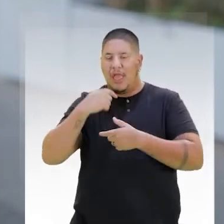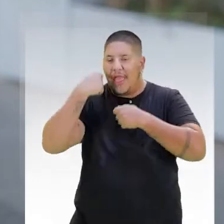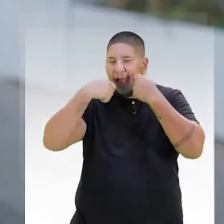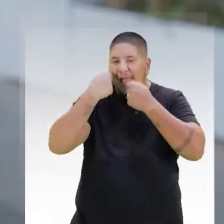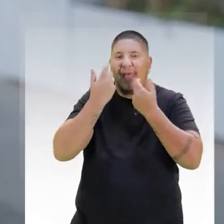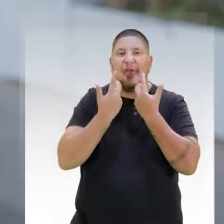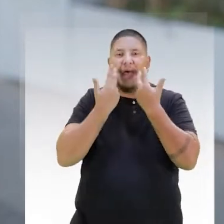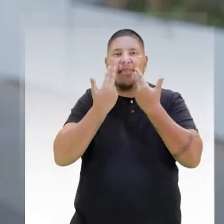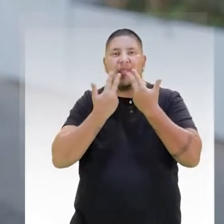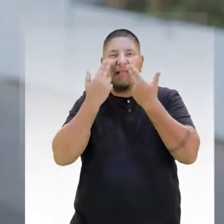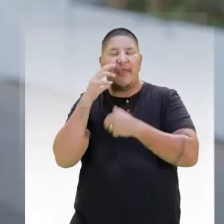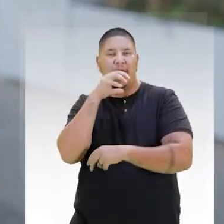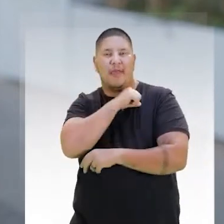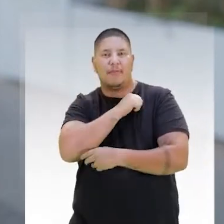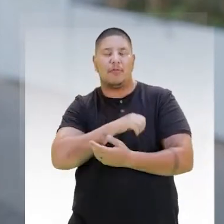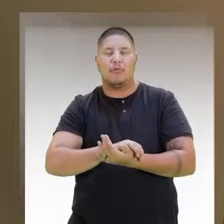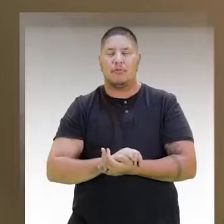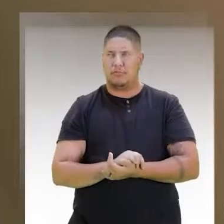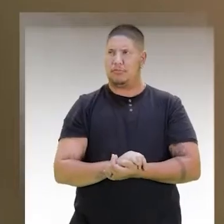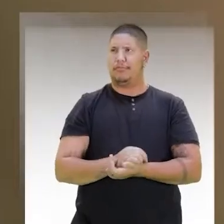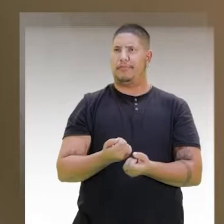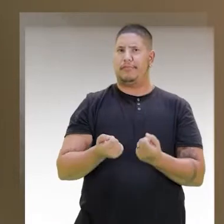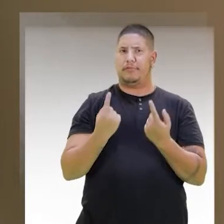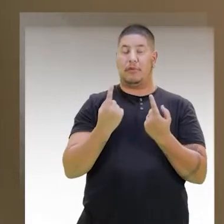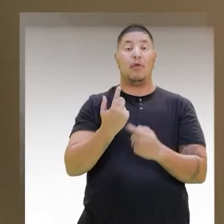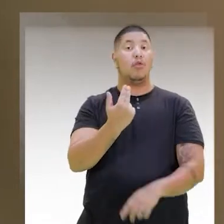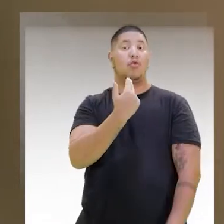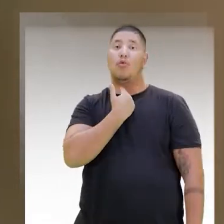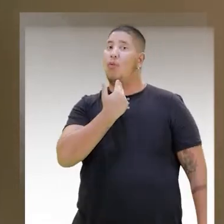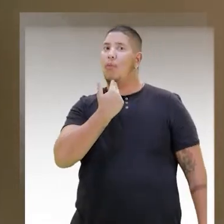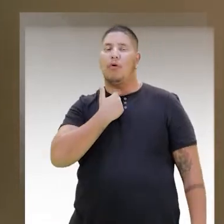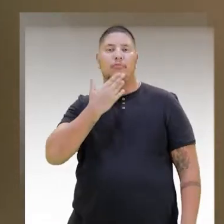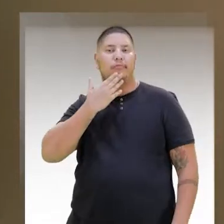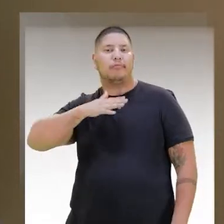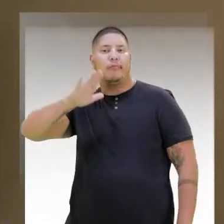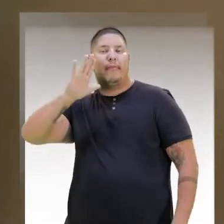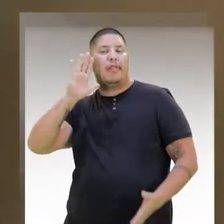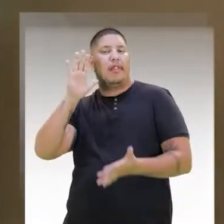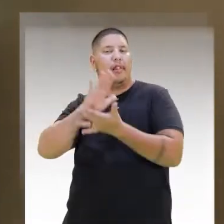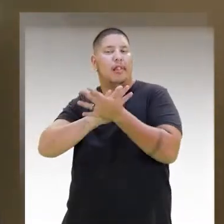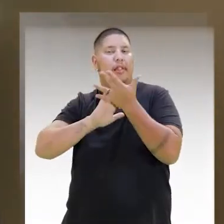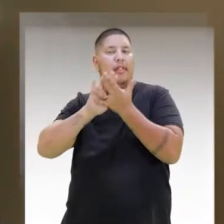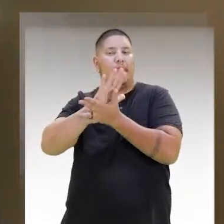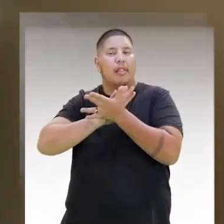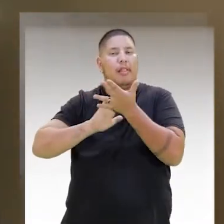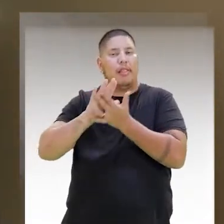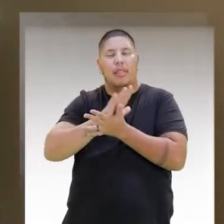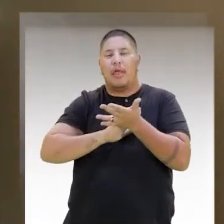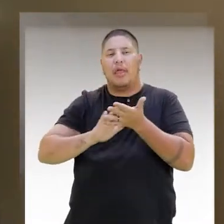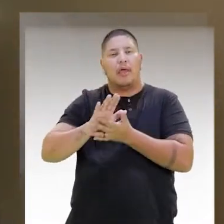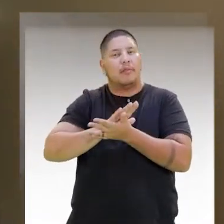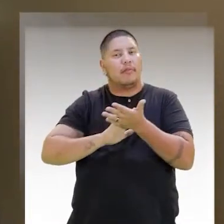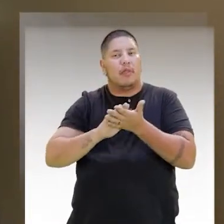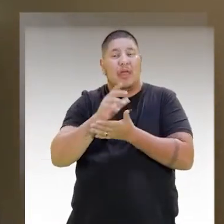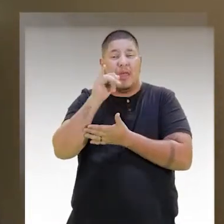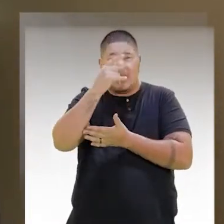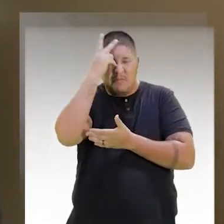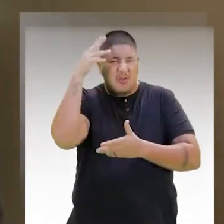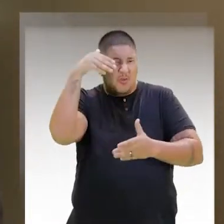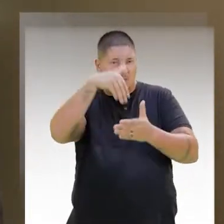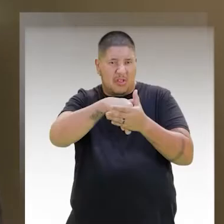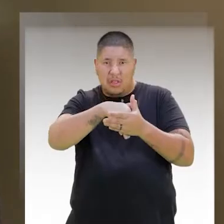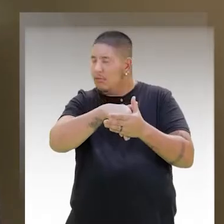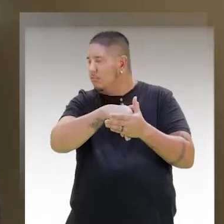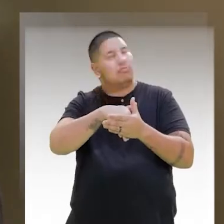mais rápido, mais fácil. Não pode fazer promessa de qualquer vantagem se aquela pessoa votar em